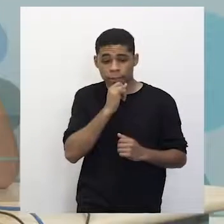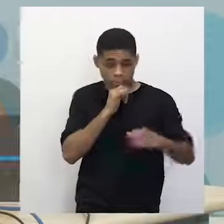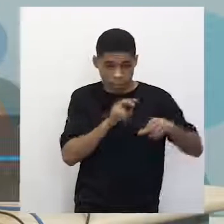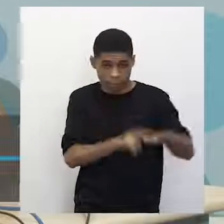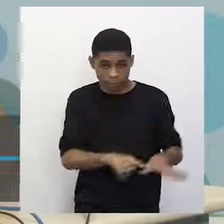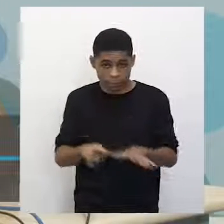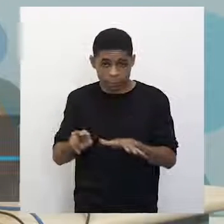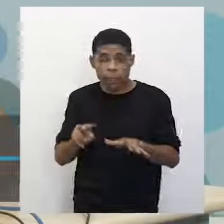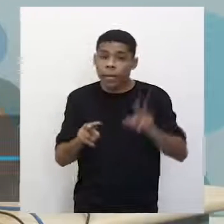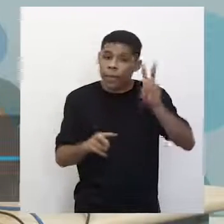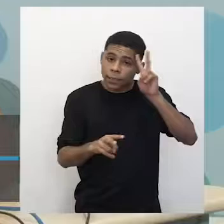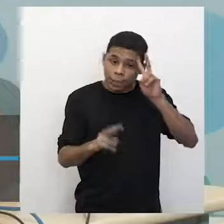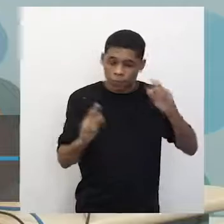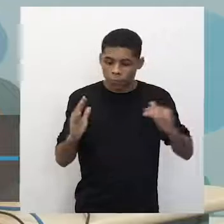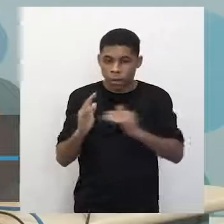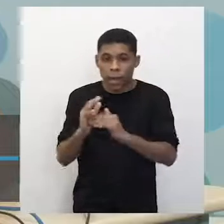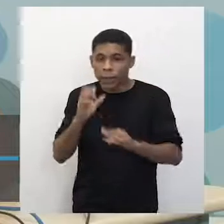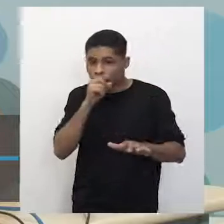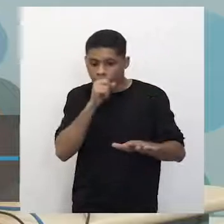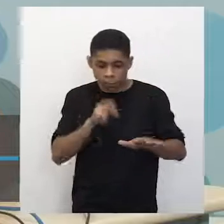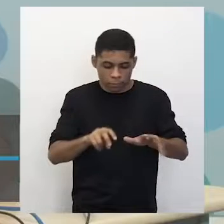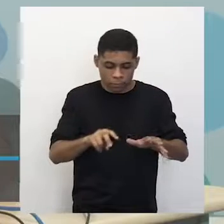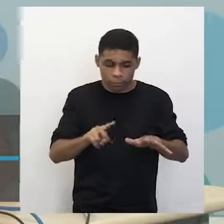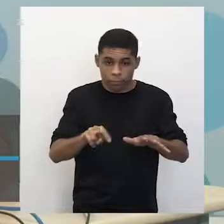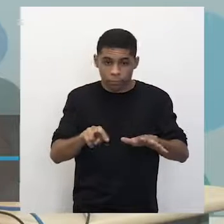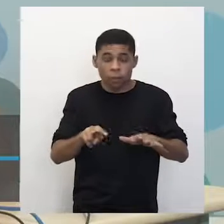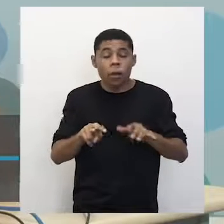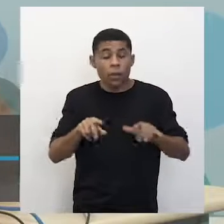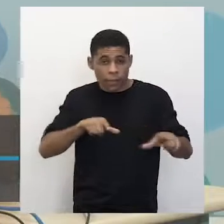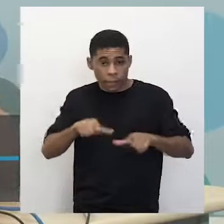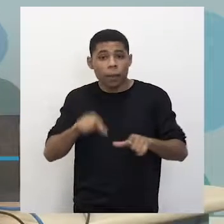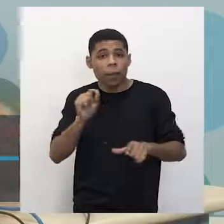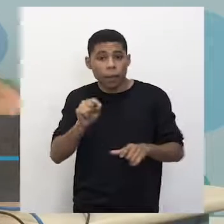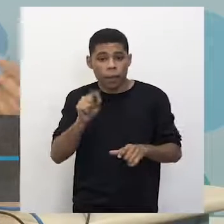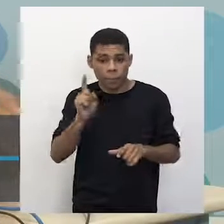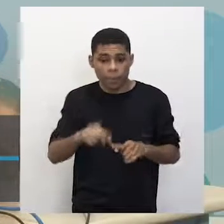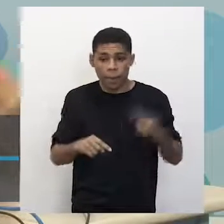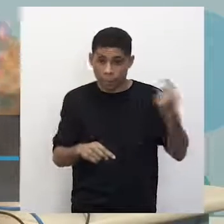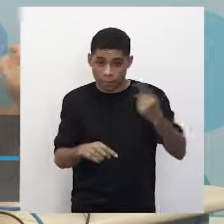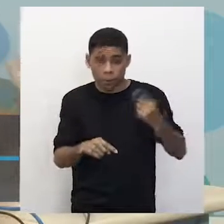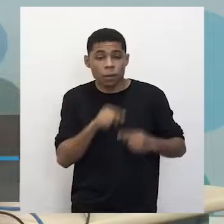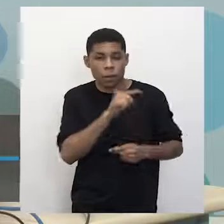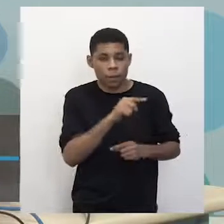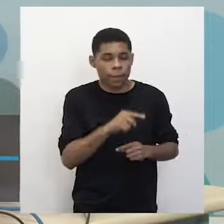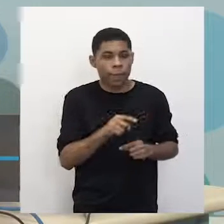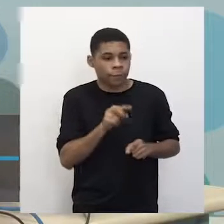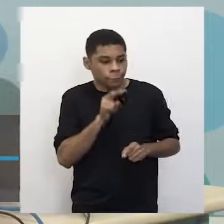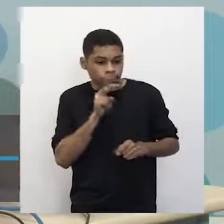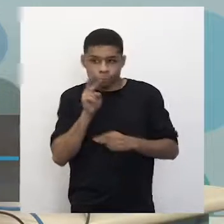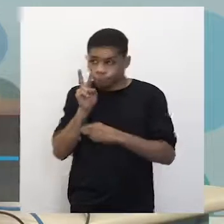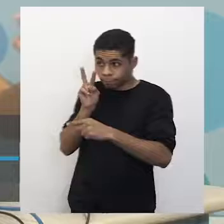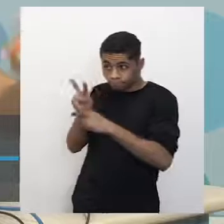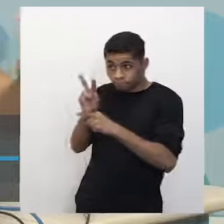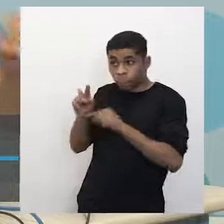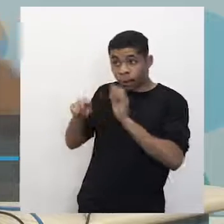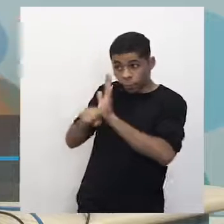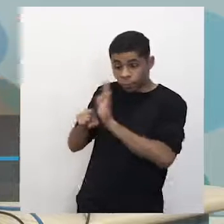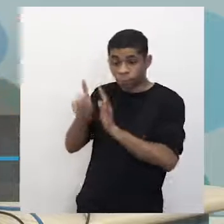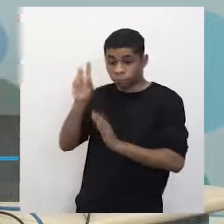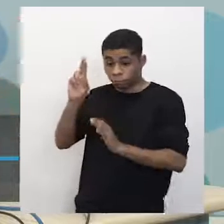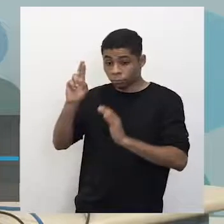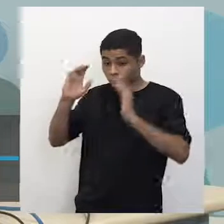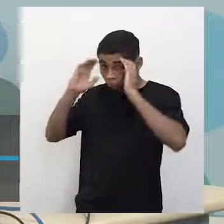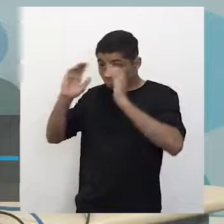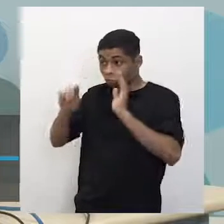de segunda a sábado, o servo trabalha no manso senhorial. Primeiro, ele vai garantir o sustento do senhor feudal, para daí só